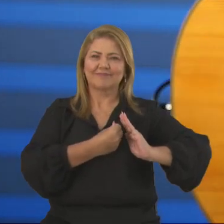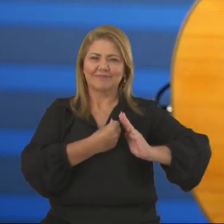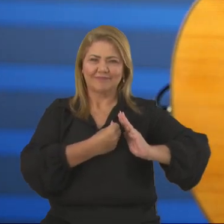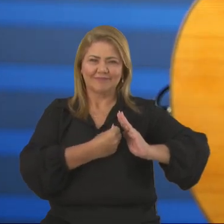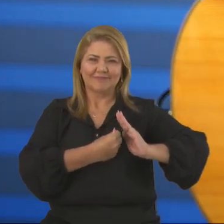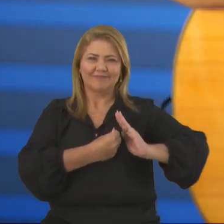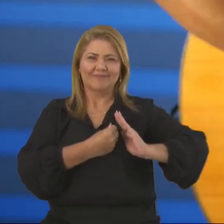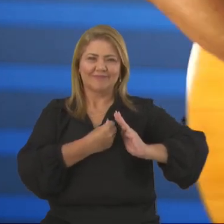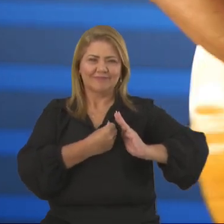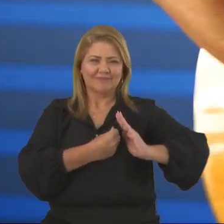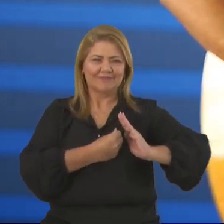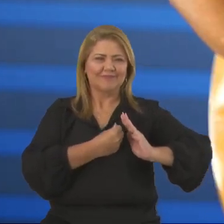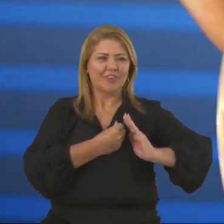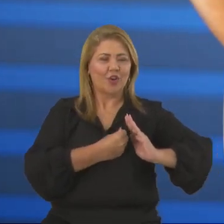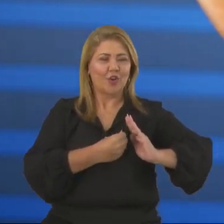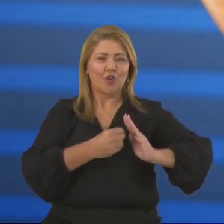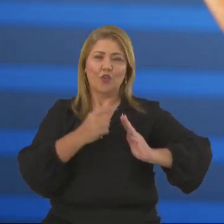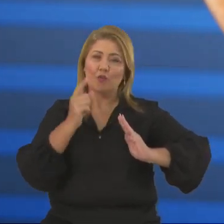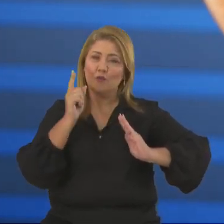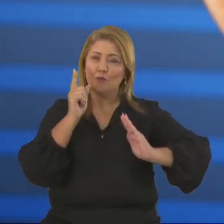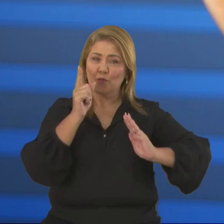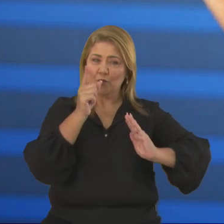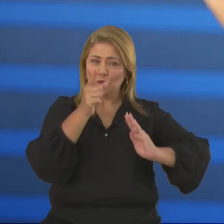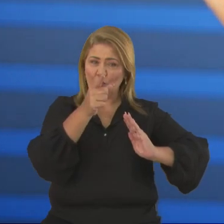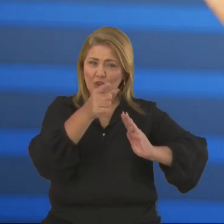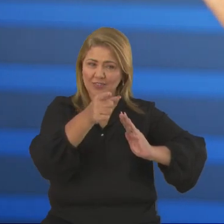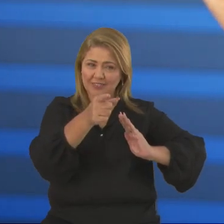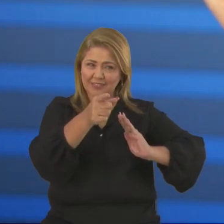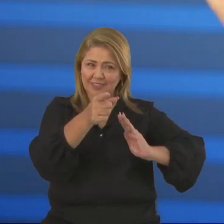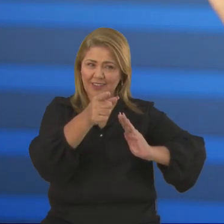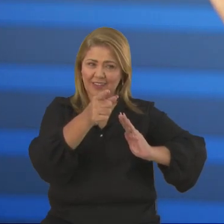Você é seu próprio